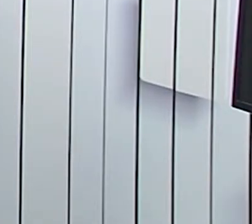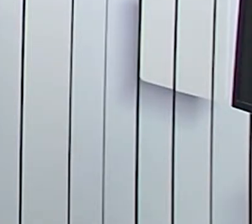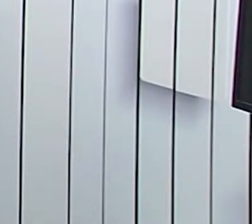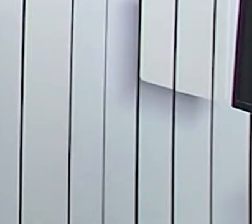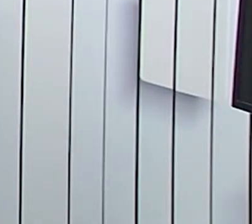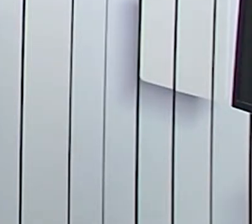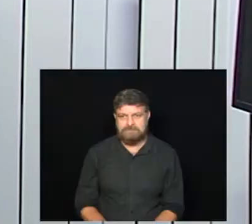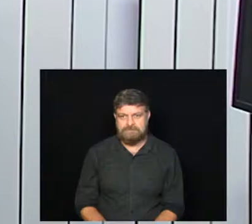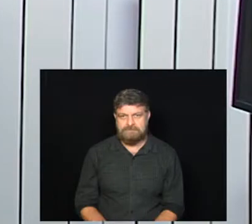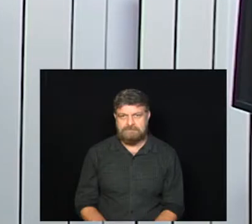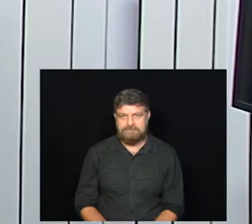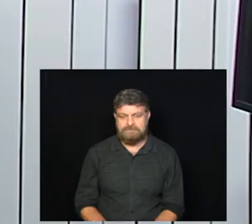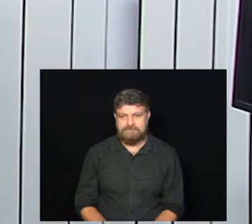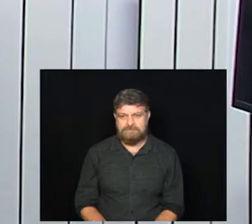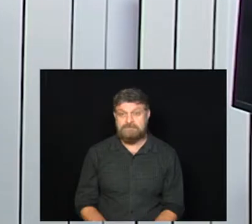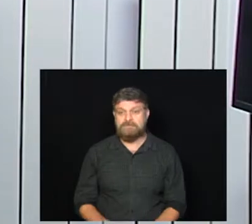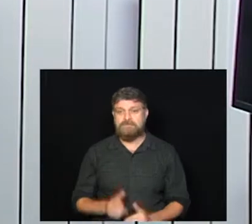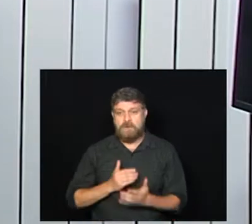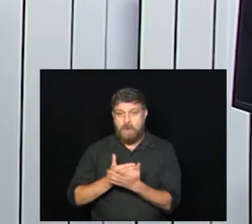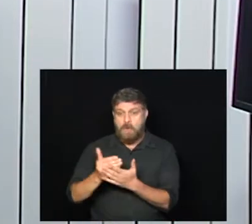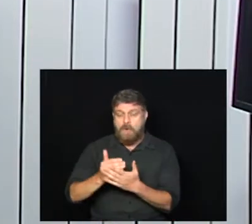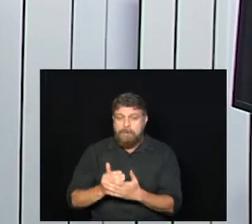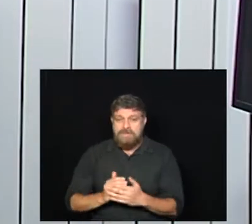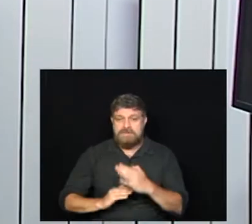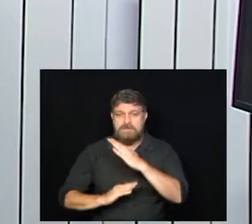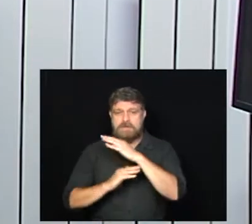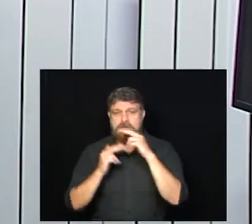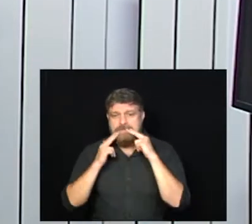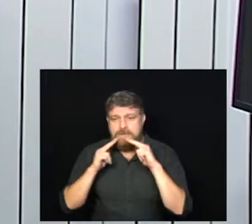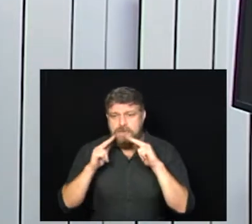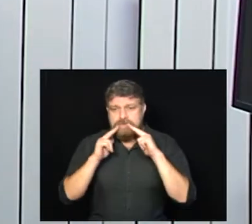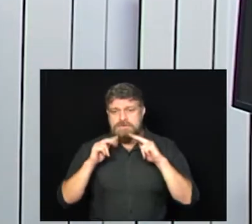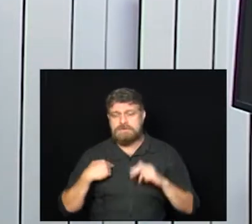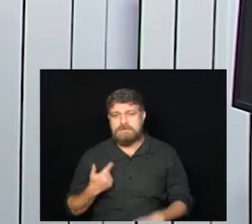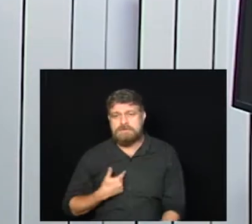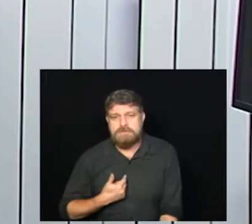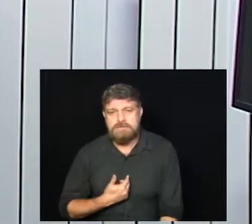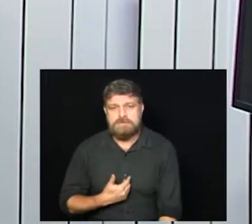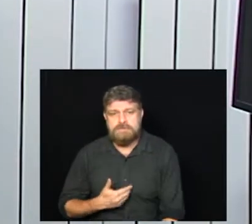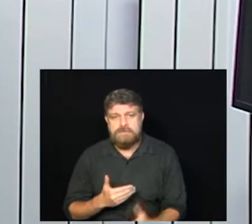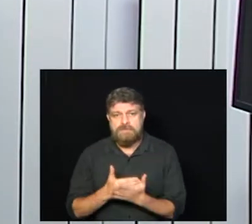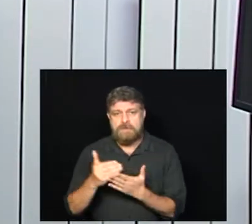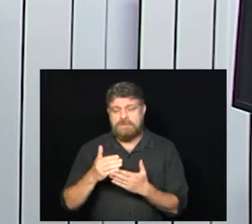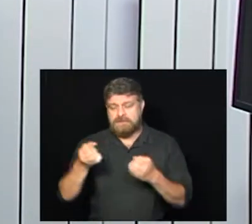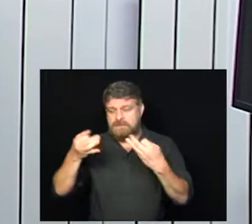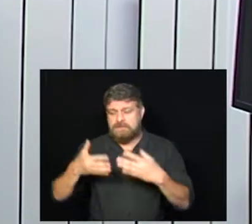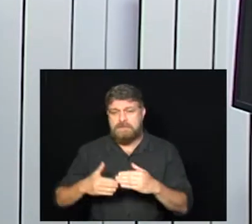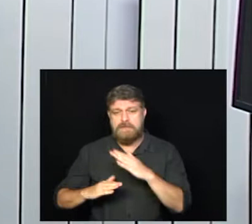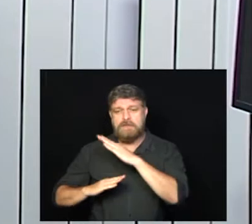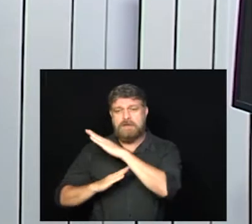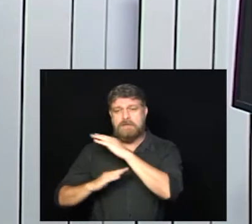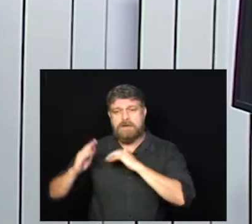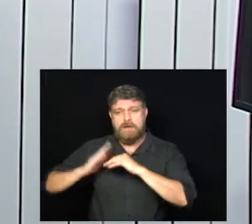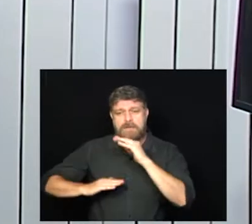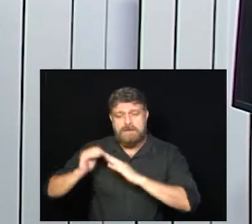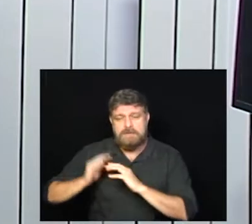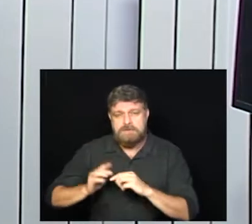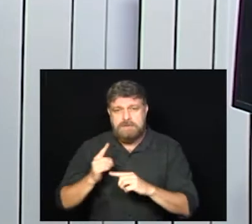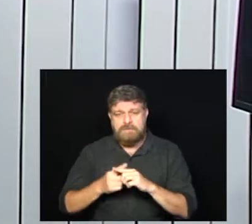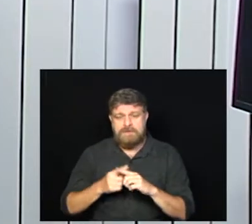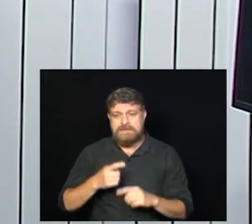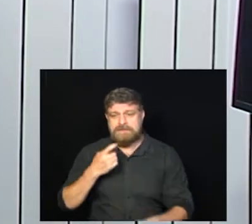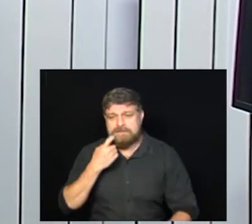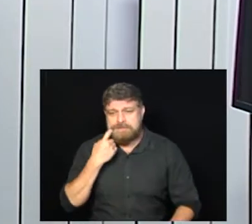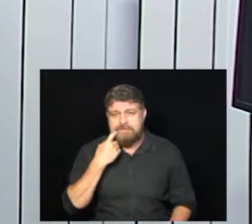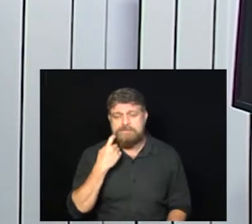agora o Câmara Notícia e a gente abre esta edição falando sobre as notícias do Legislativo. Porque na última